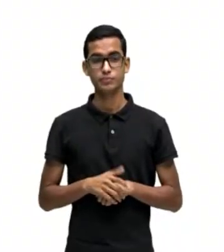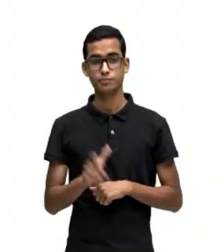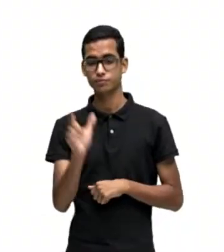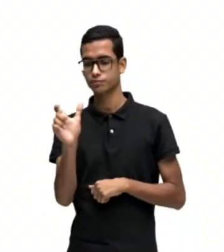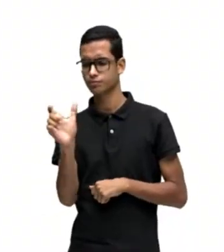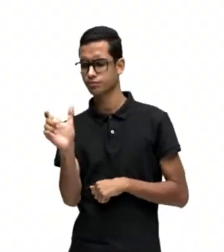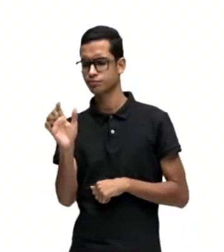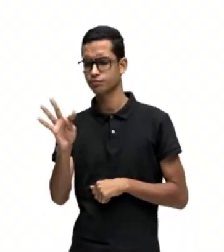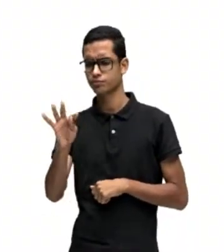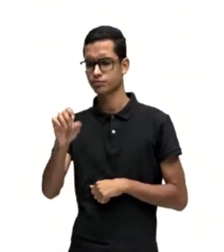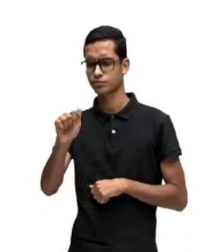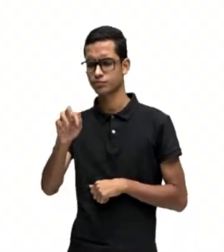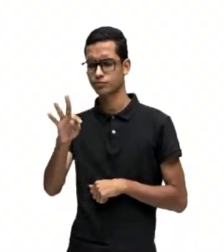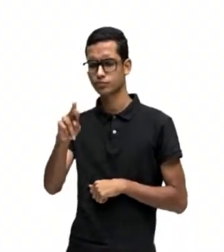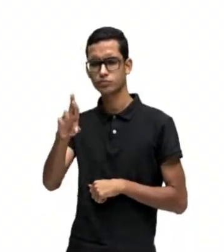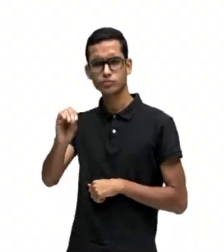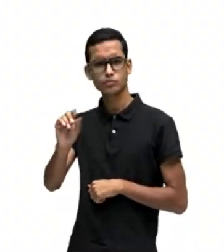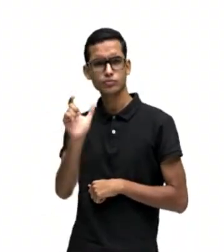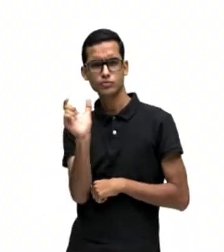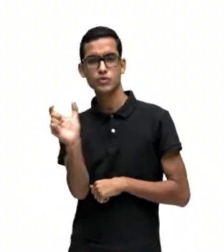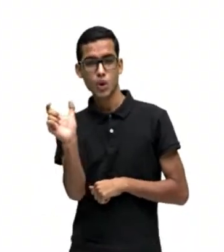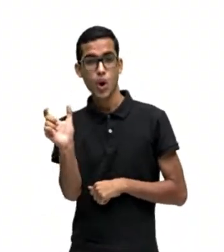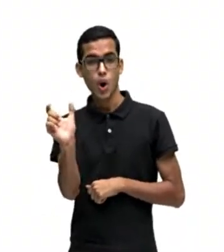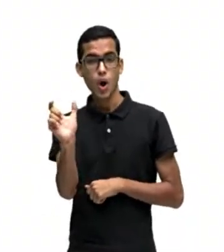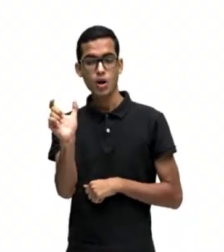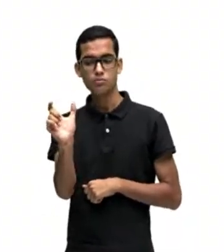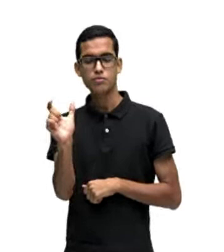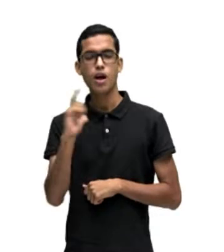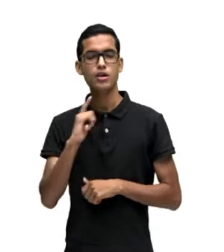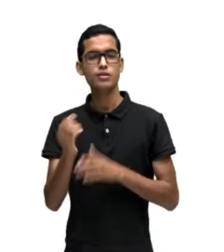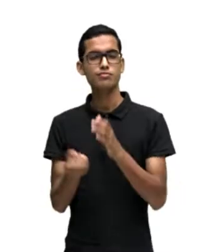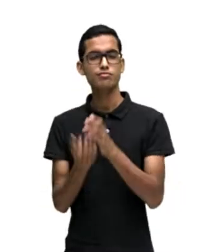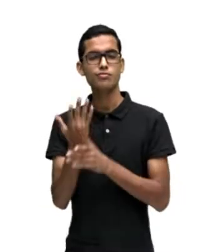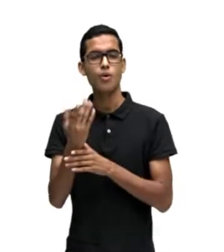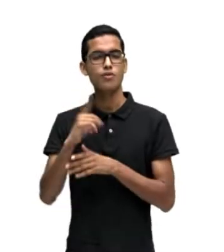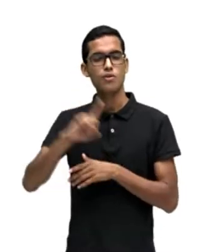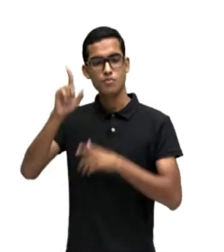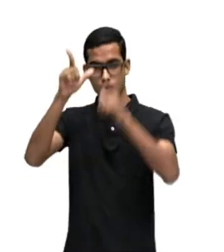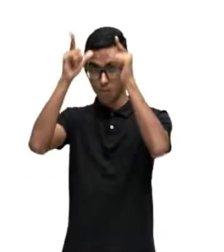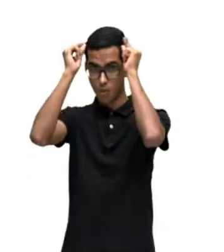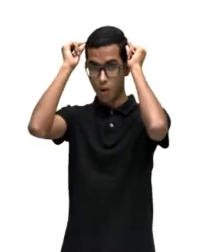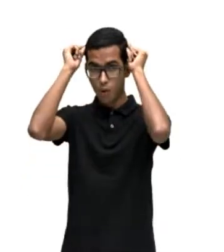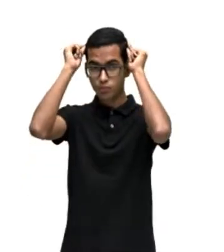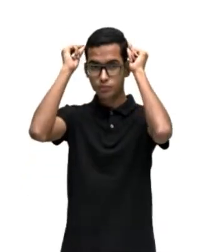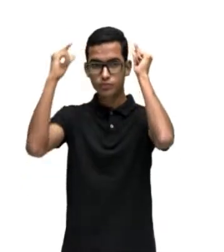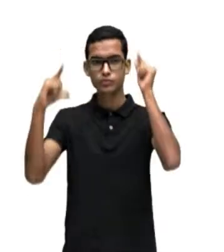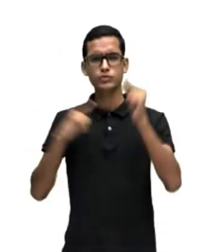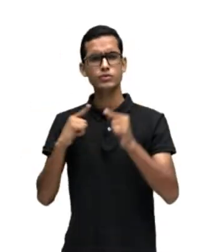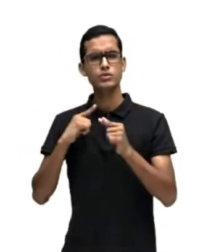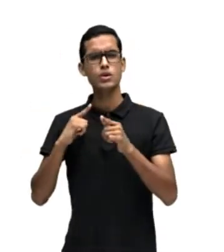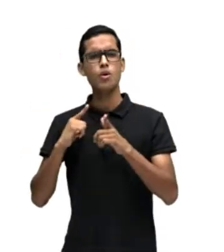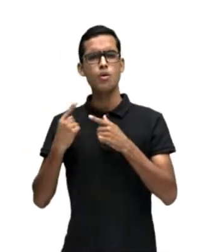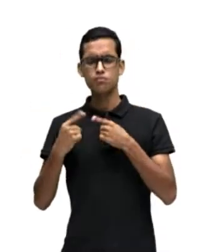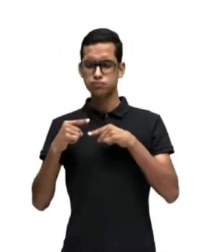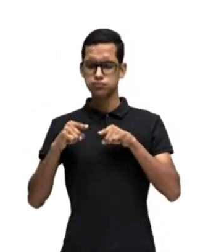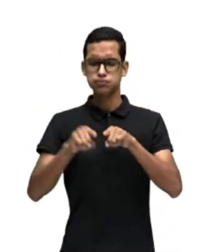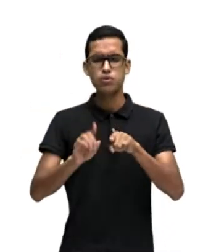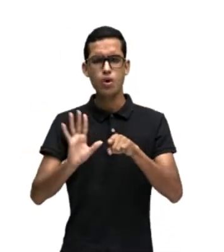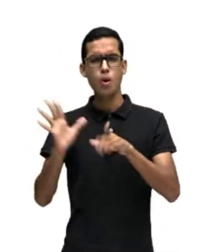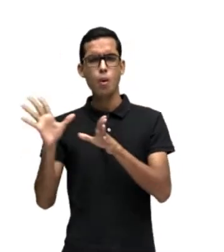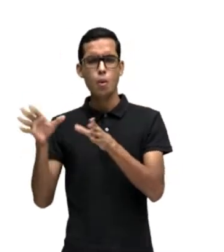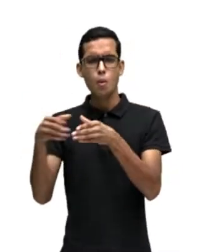origem grega, que designa simultaneamente o conjunto de peças dramáticas